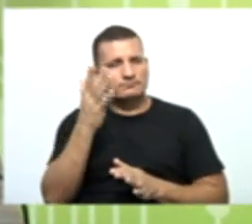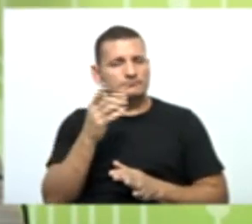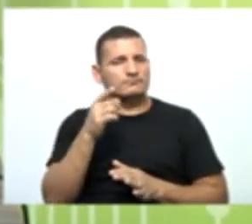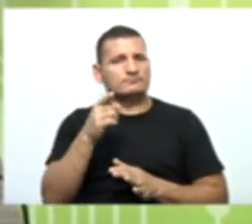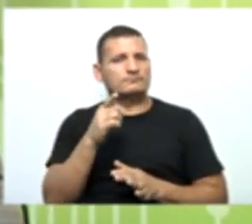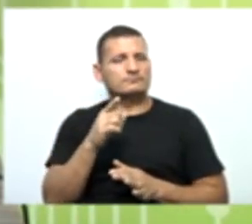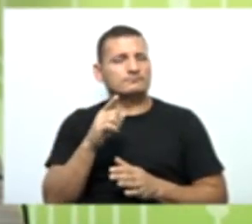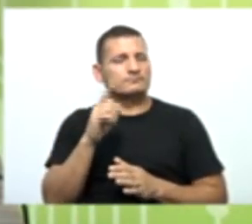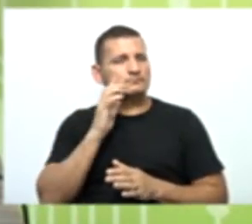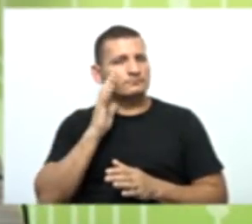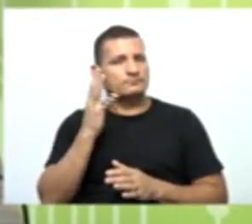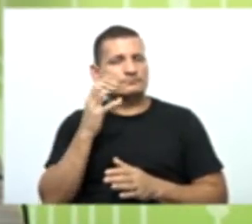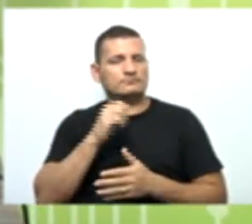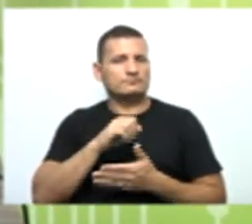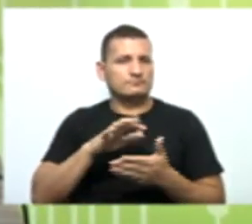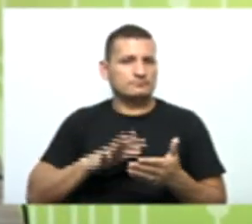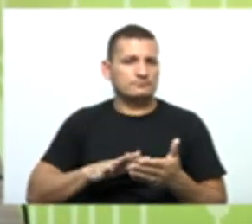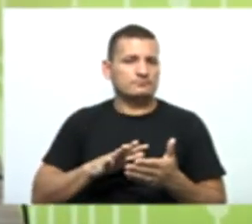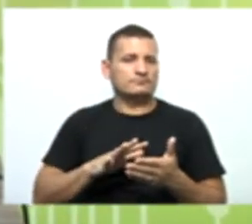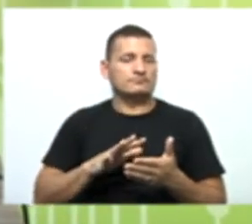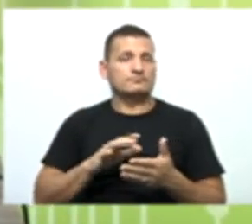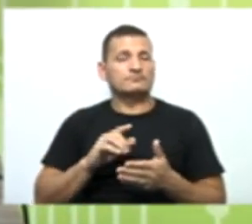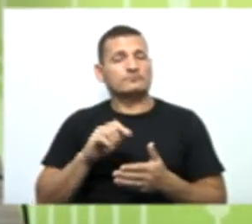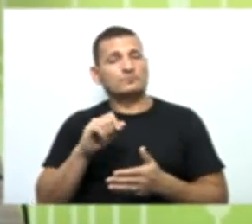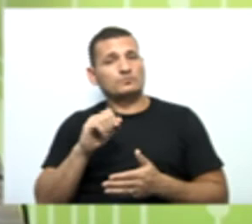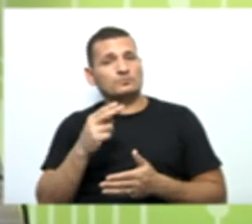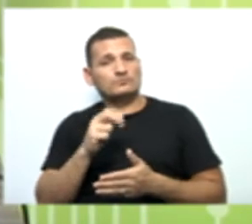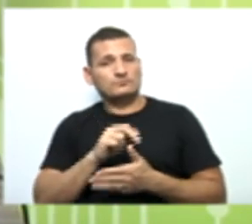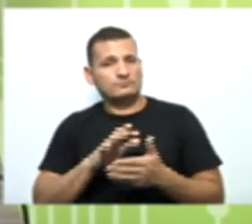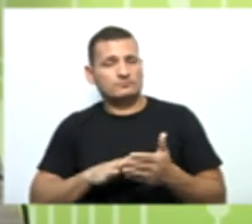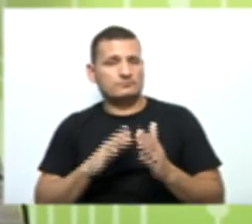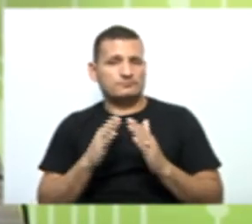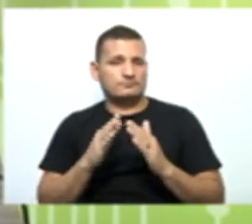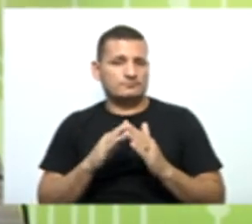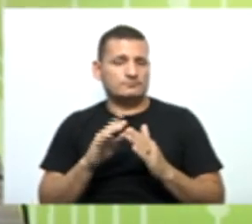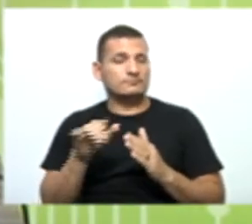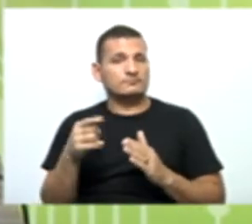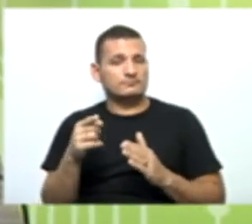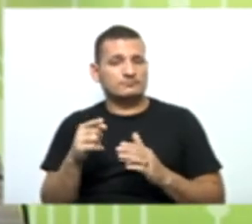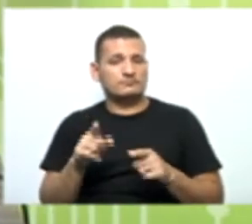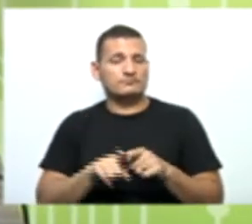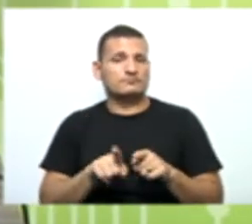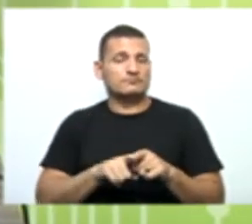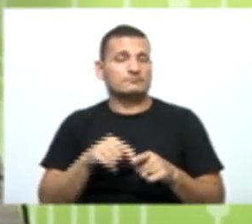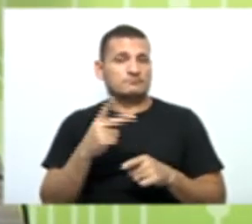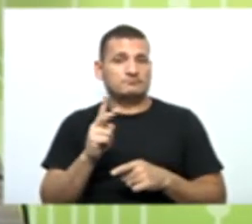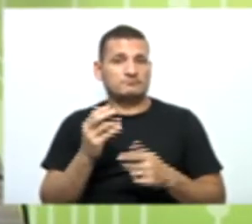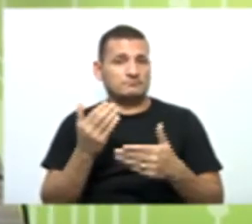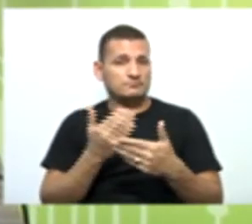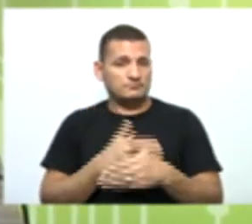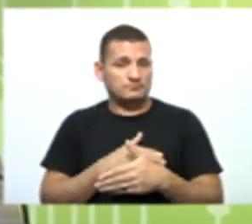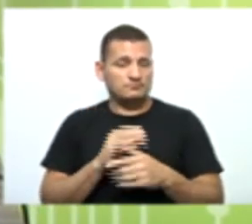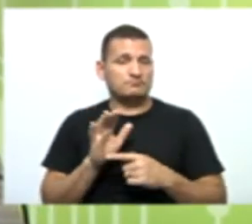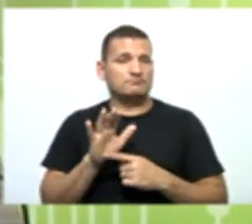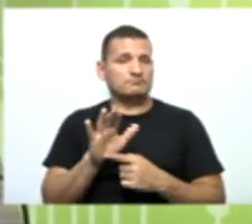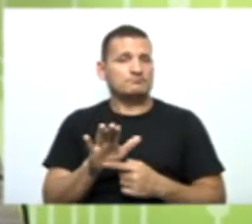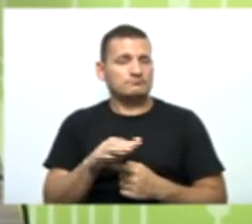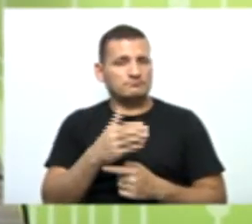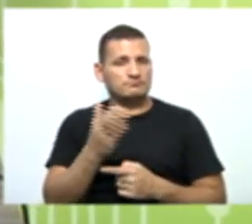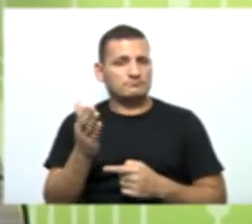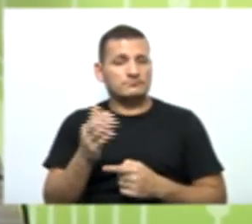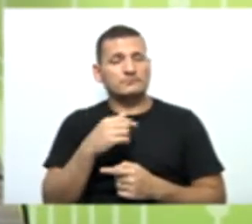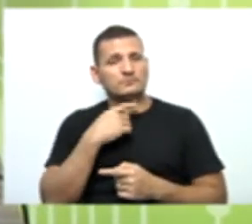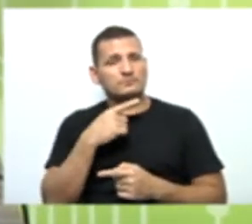na resolução das atividades, na resolução da atividade de percurso que você tem para fazer, inclusive na sua prova. Vai ajudar você, tira